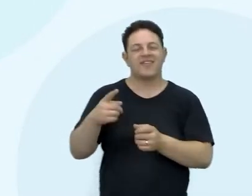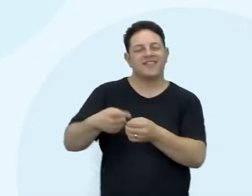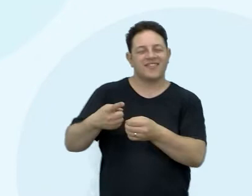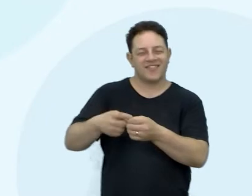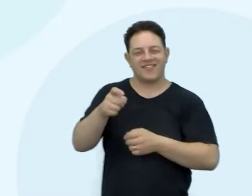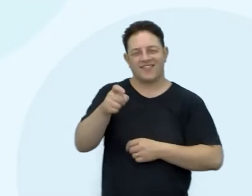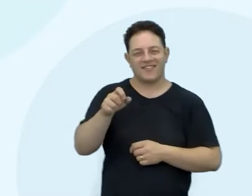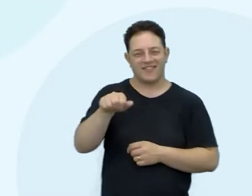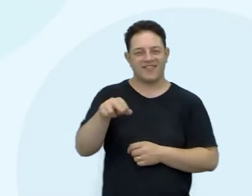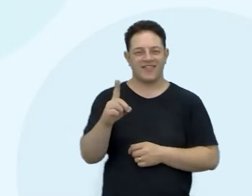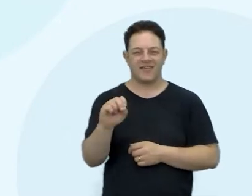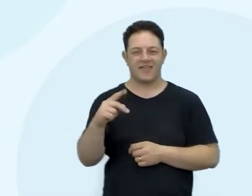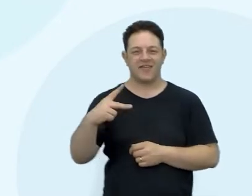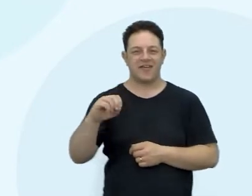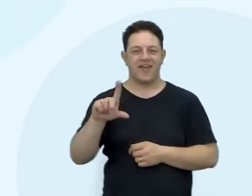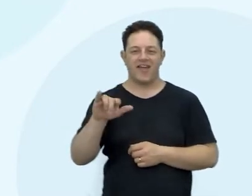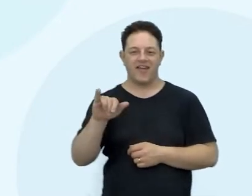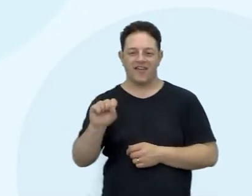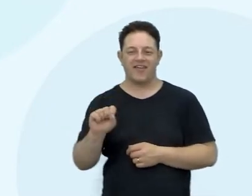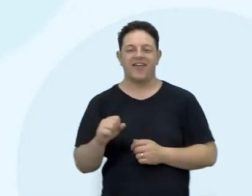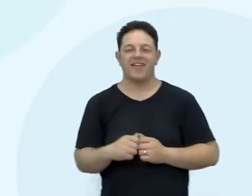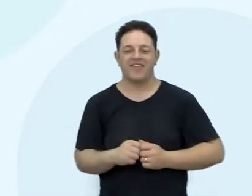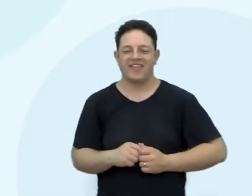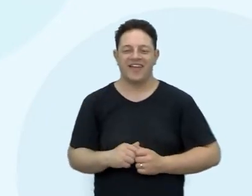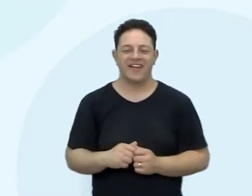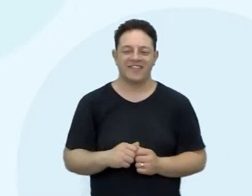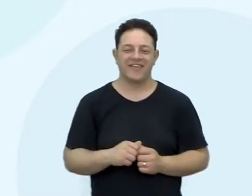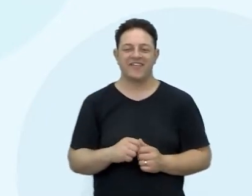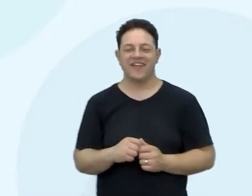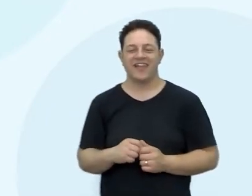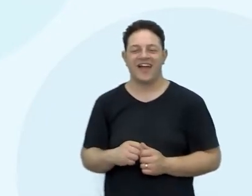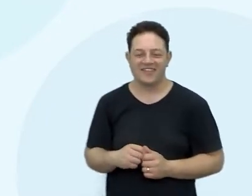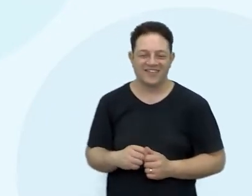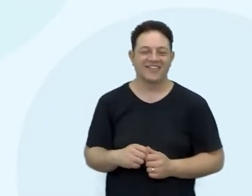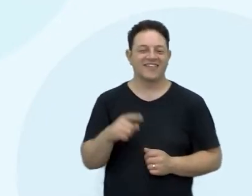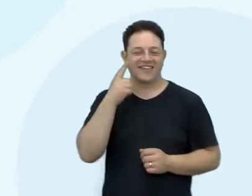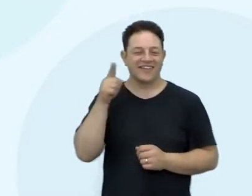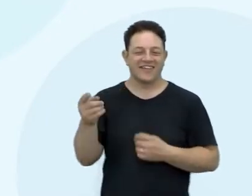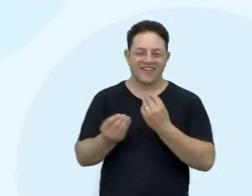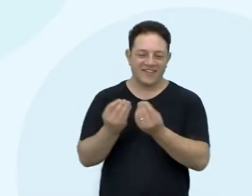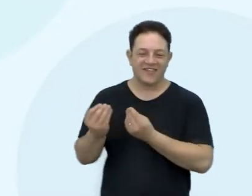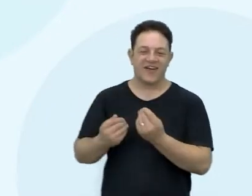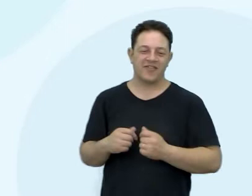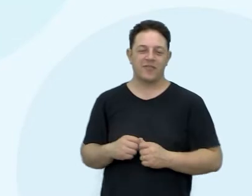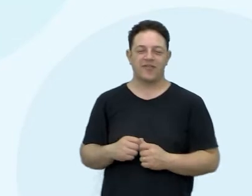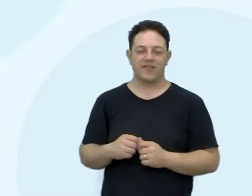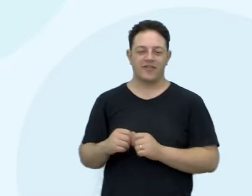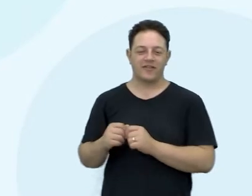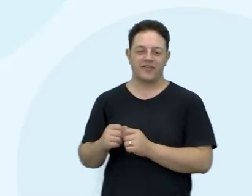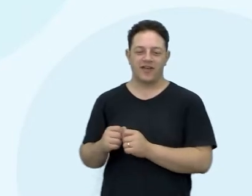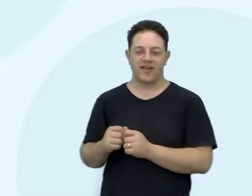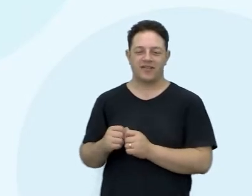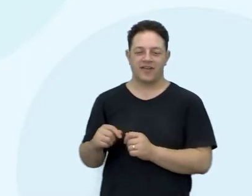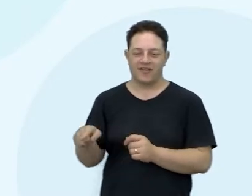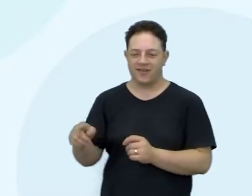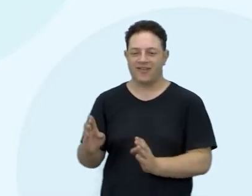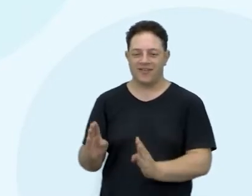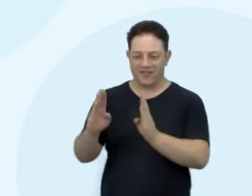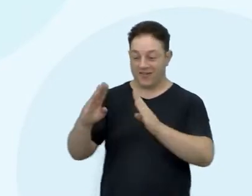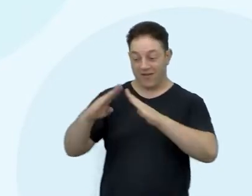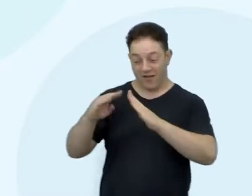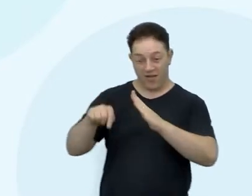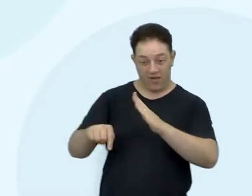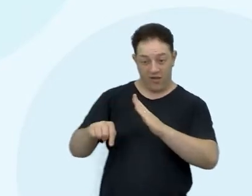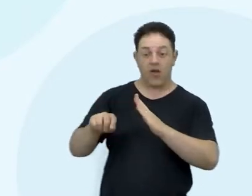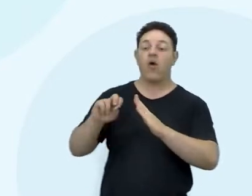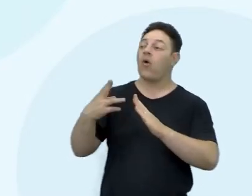Xandópolis, né, a nossa cidade batizada, e aí eu dei opção pro pessoal, né, ou constrói a casa aqui, ou constrói a casa aqui, é